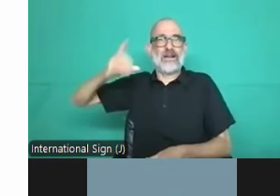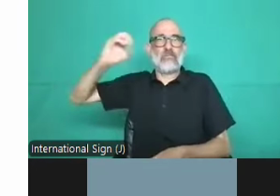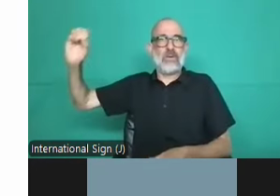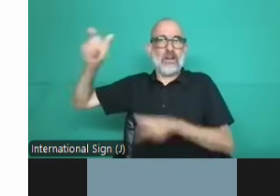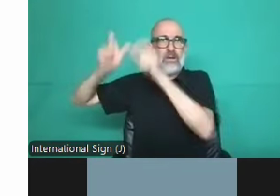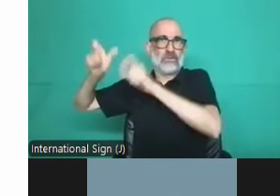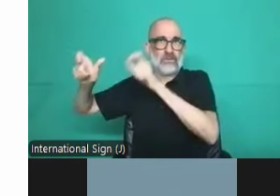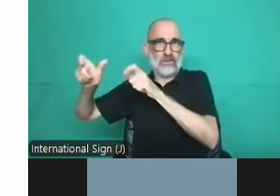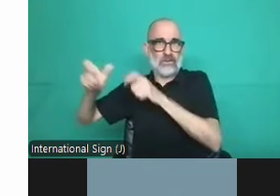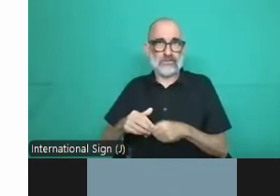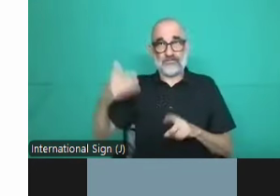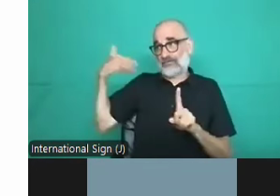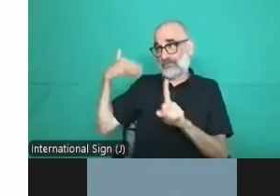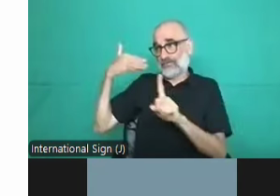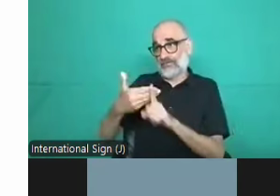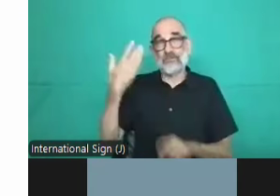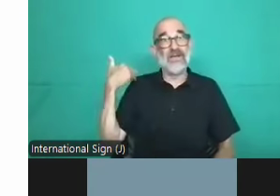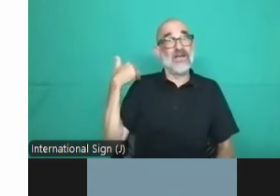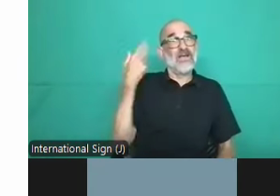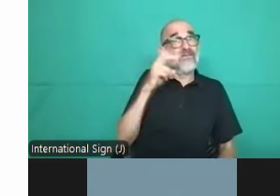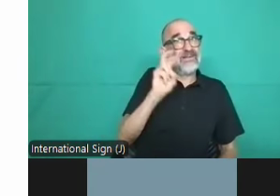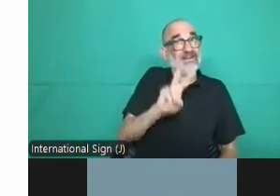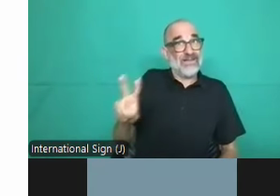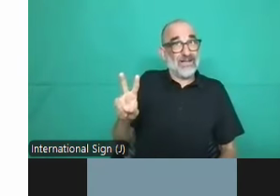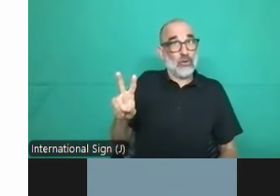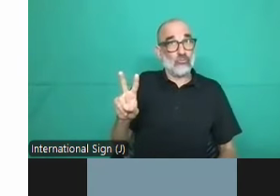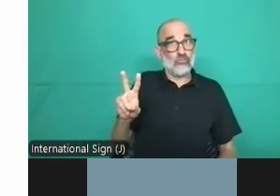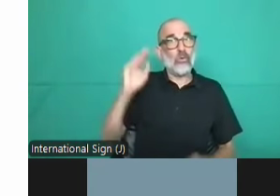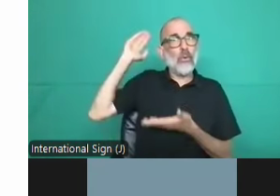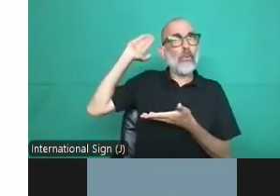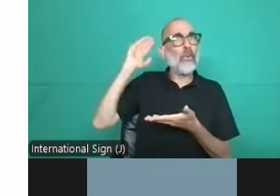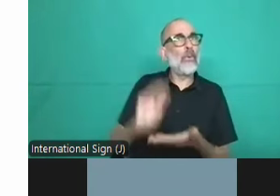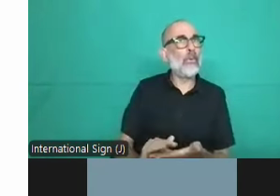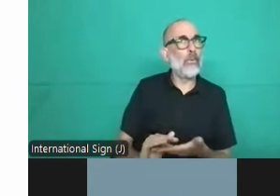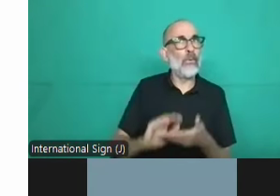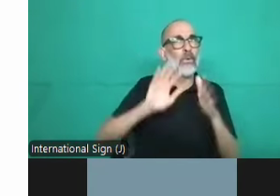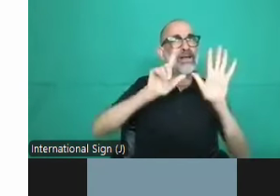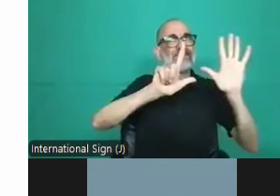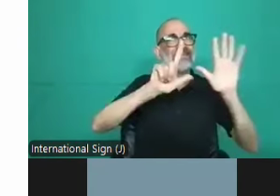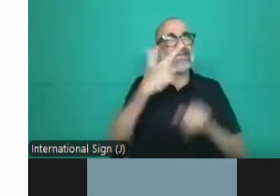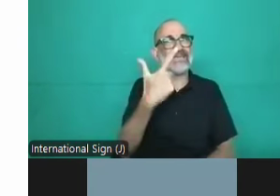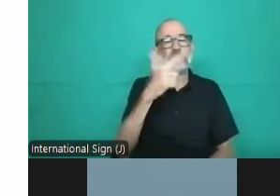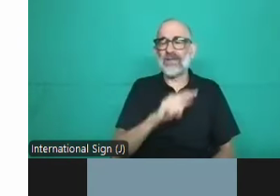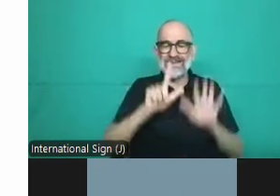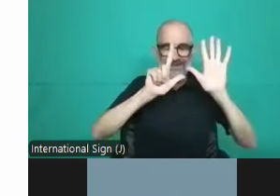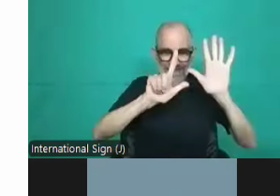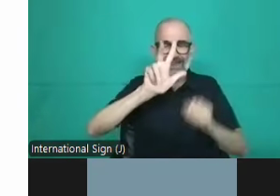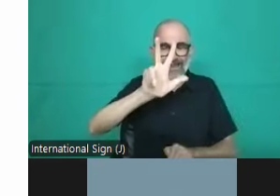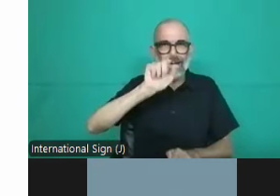de pacientes con diagnóstico de hipertensión arterial controlada y tenemos que el promedio de